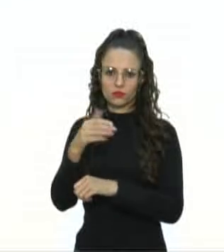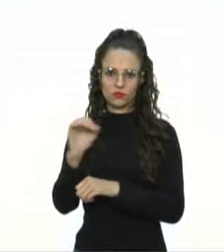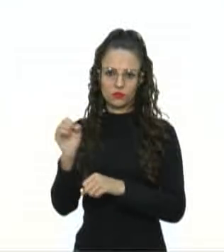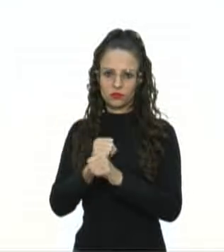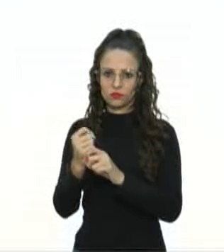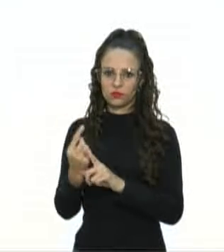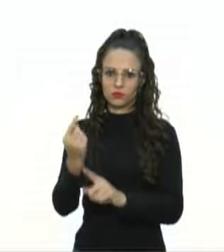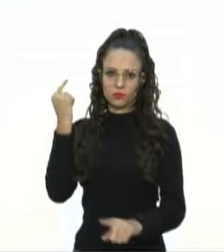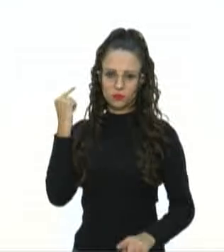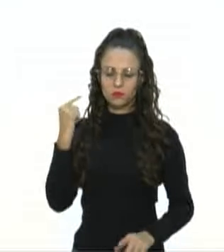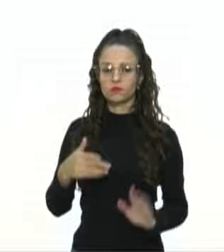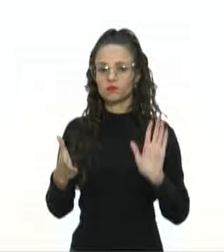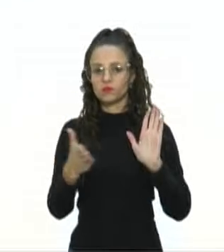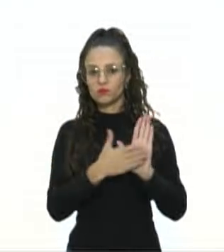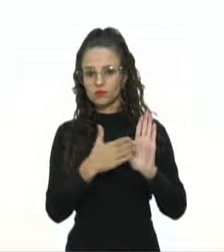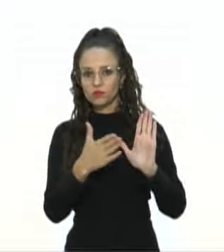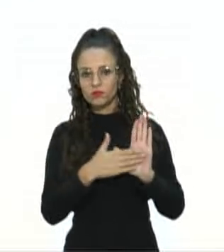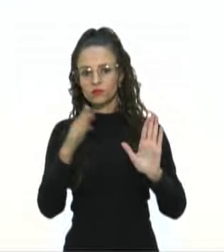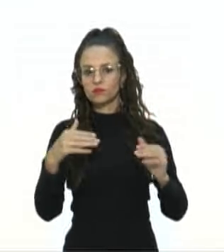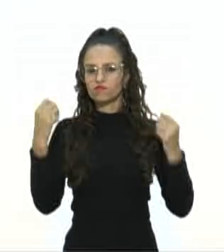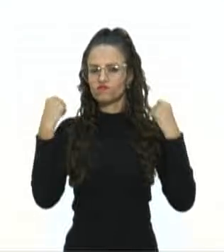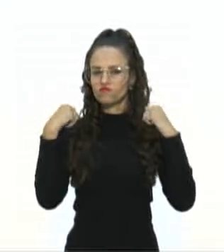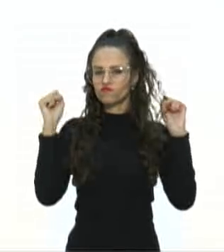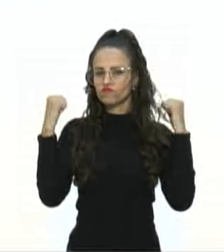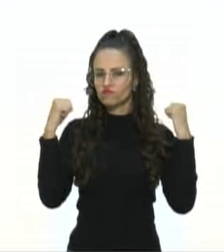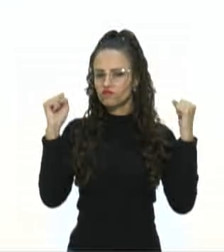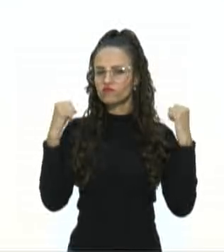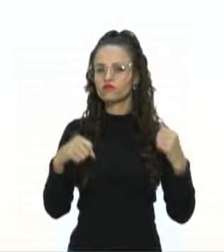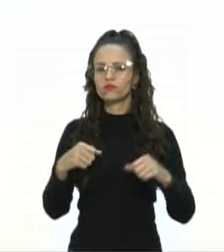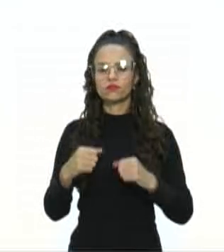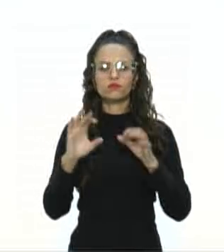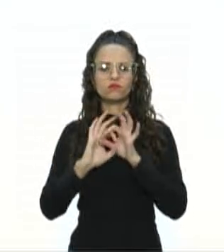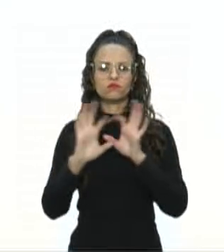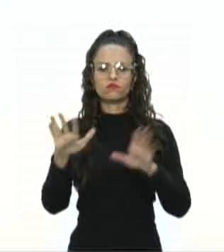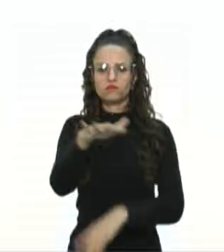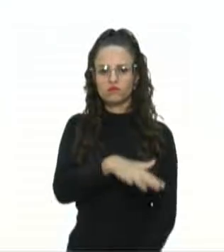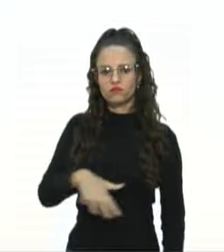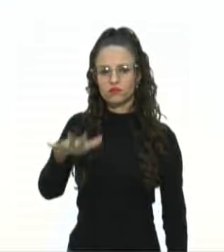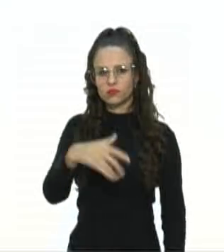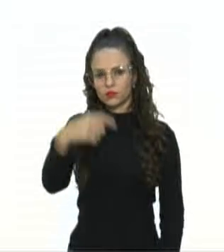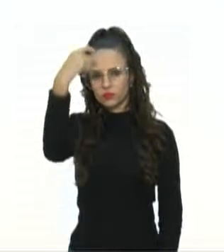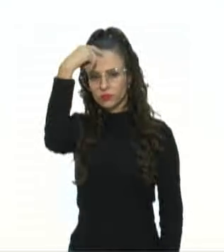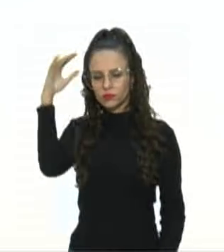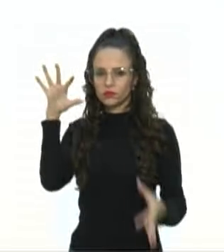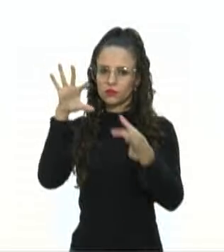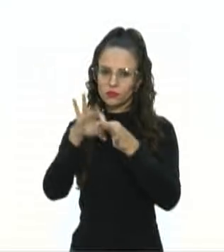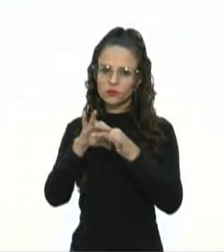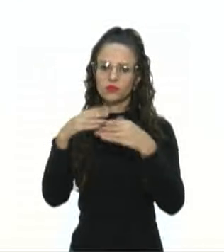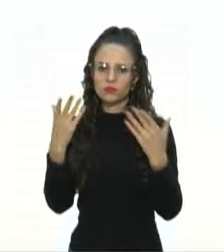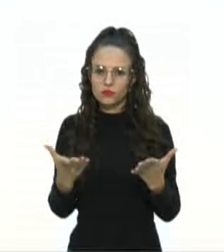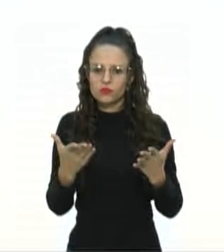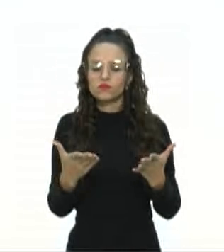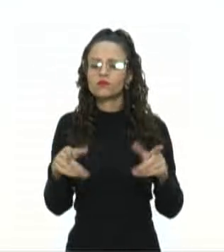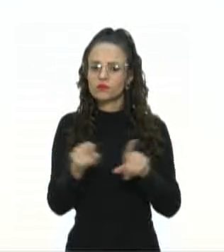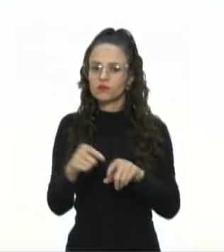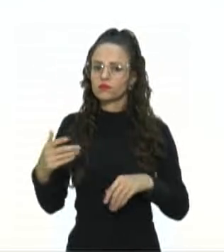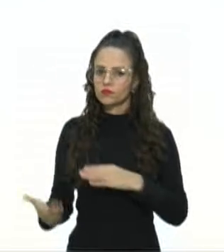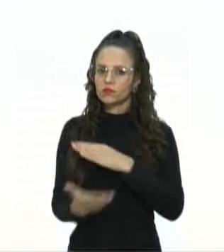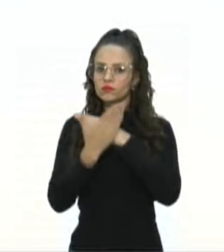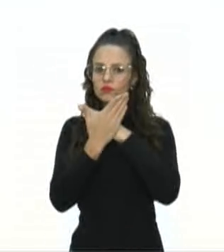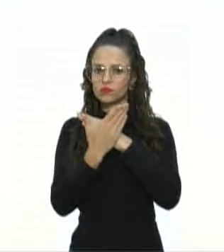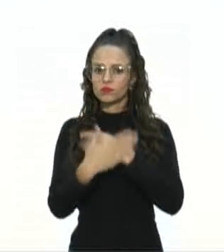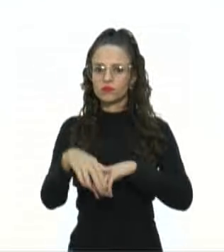de realizar uma atividade física ao ar livre, mantendo a mente do praticante ocupada em toda a sua execução e contribuindo para